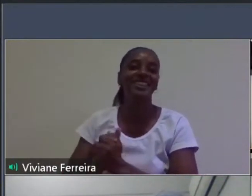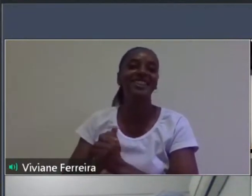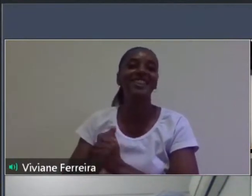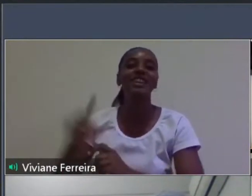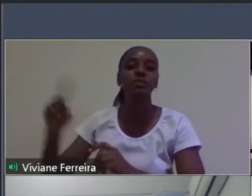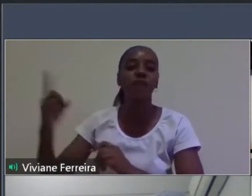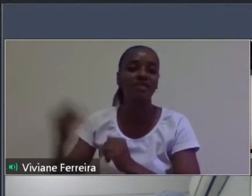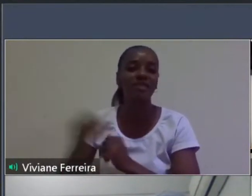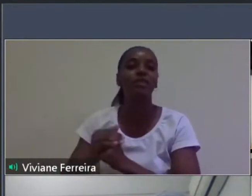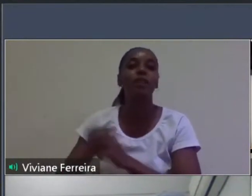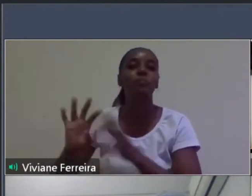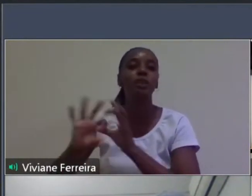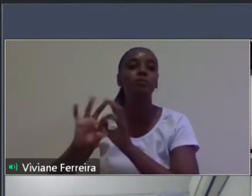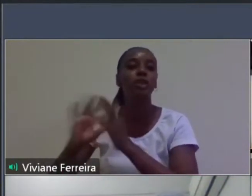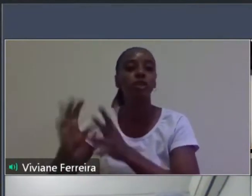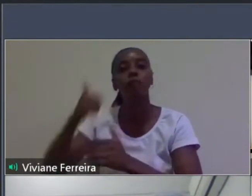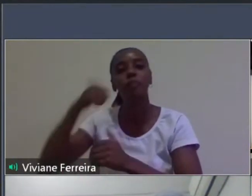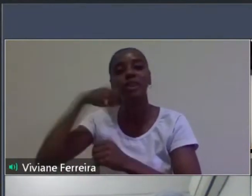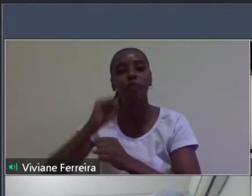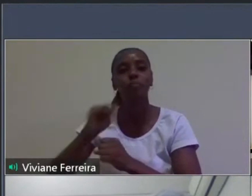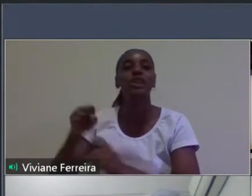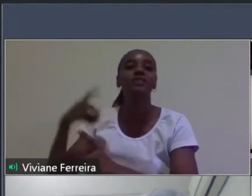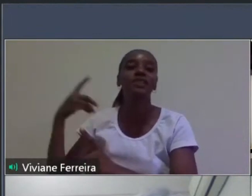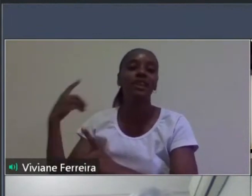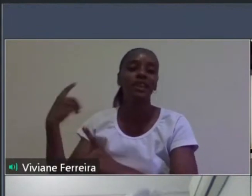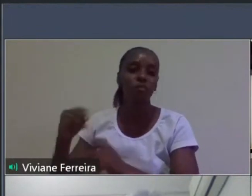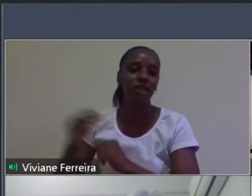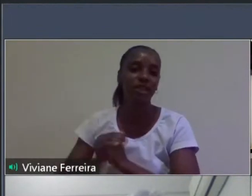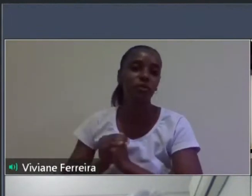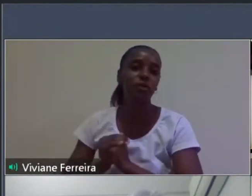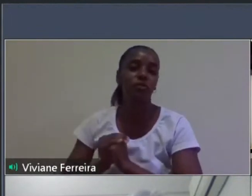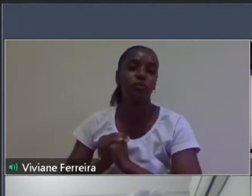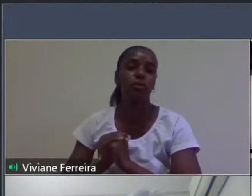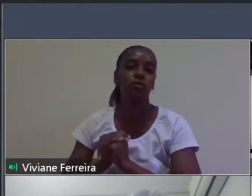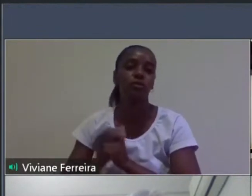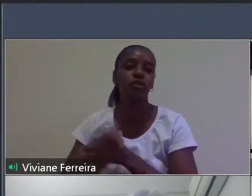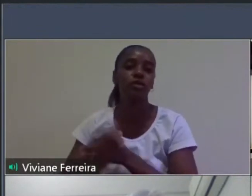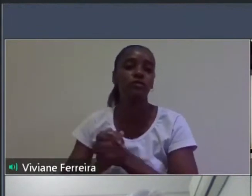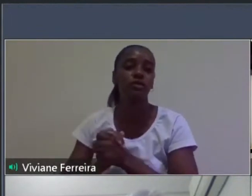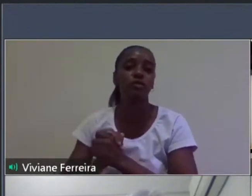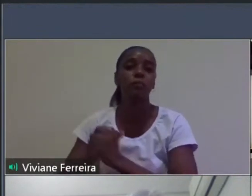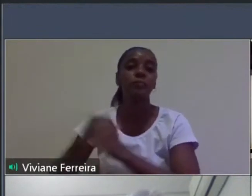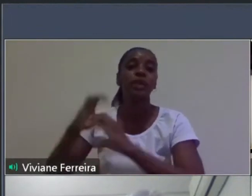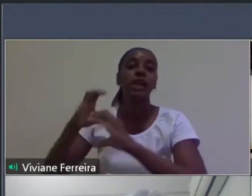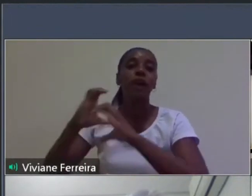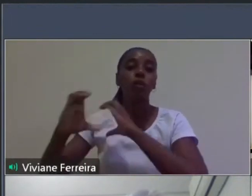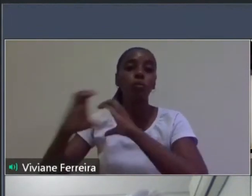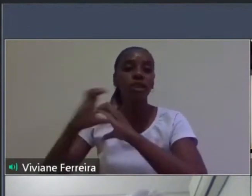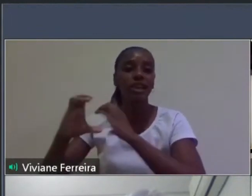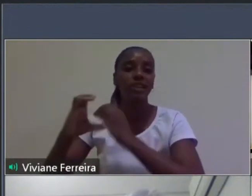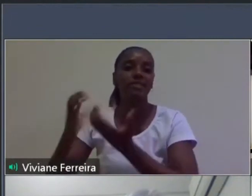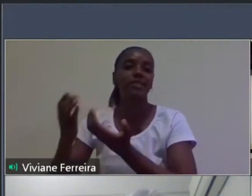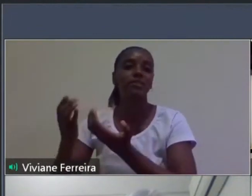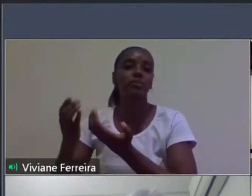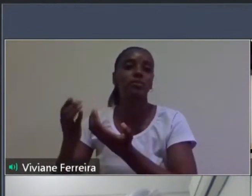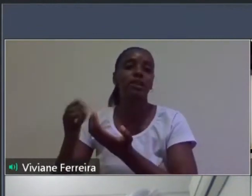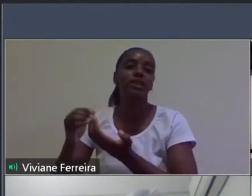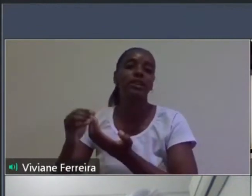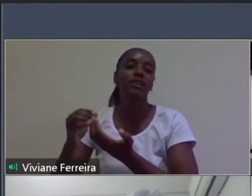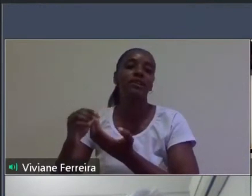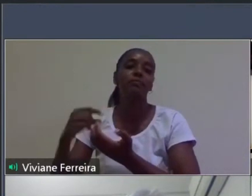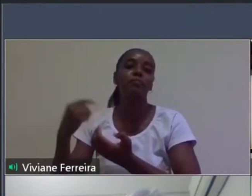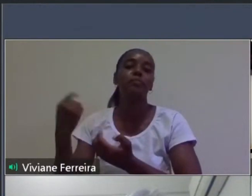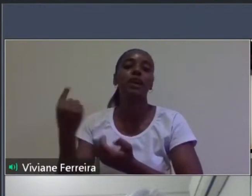E, na educação, ela permitiu que a mãe dela pudesse repreender quando fosse difícil. A comunicação